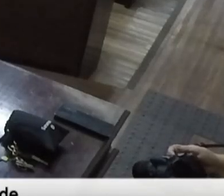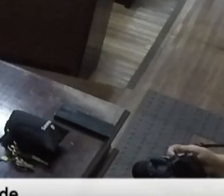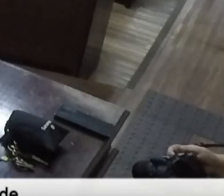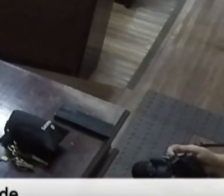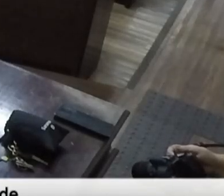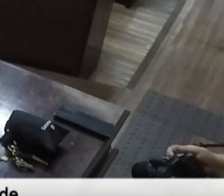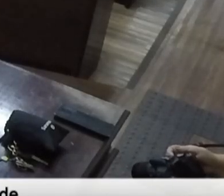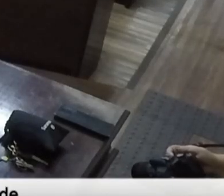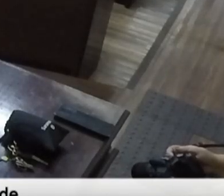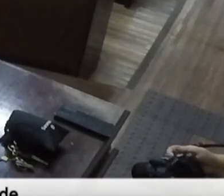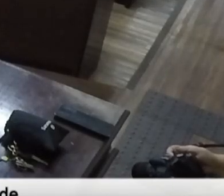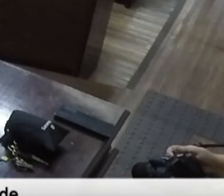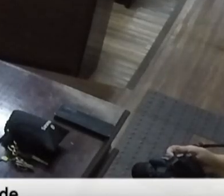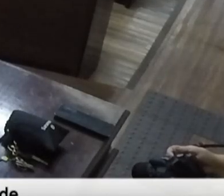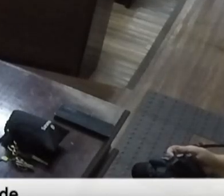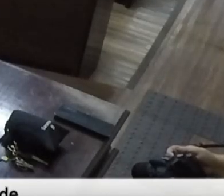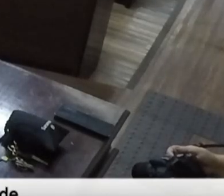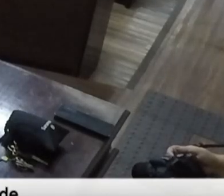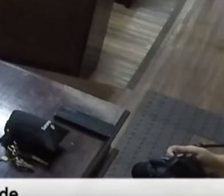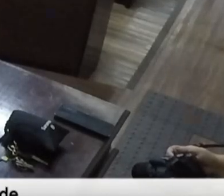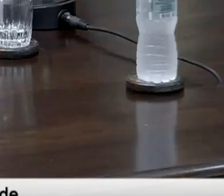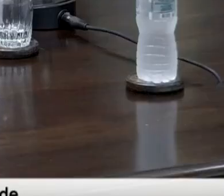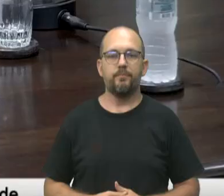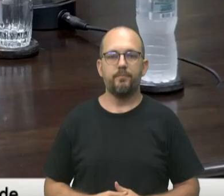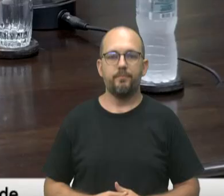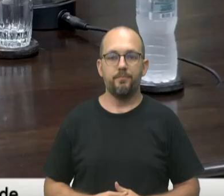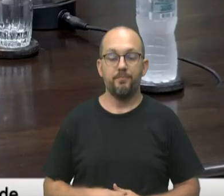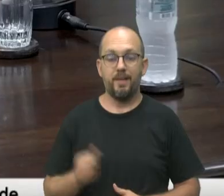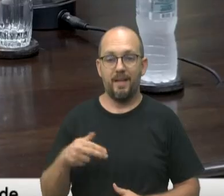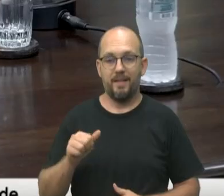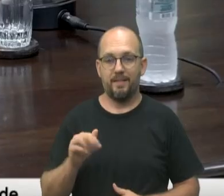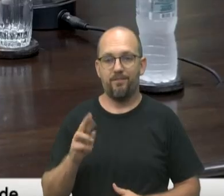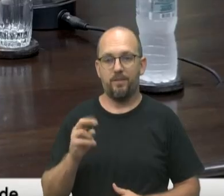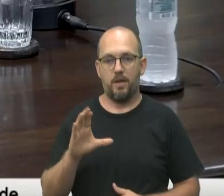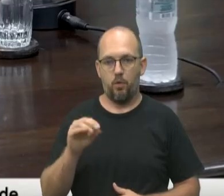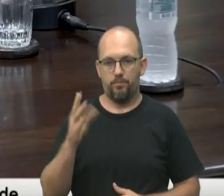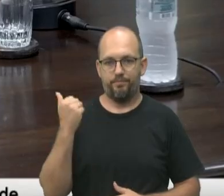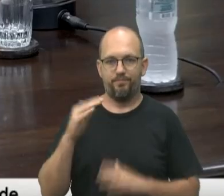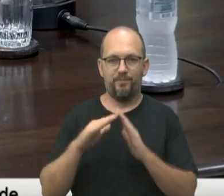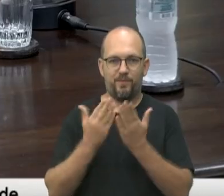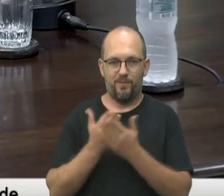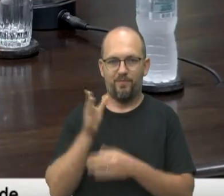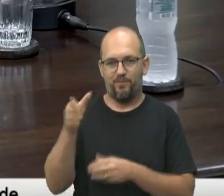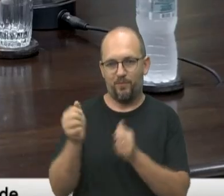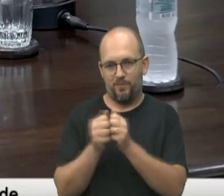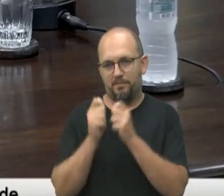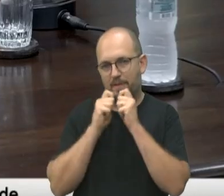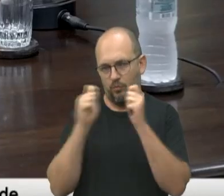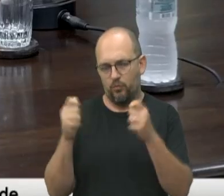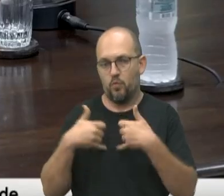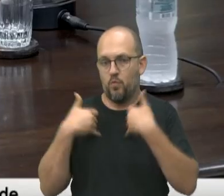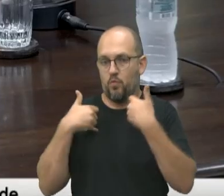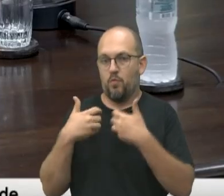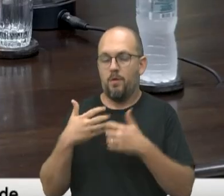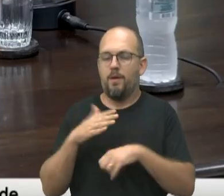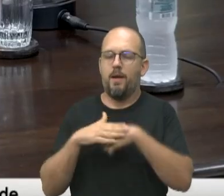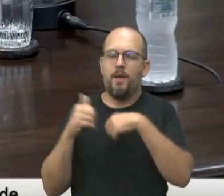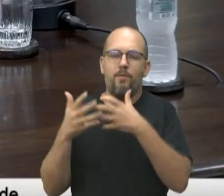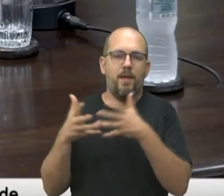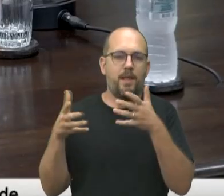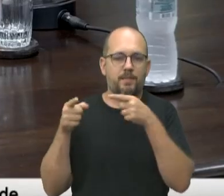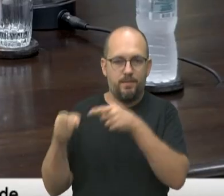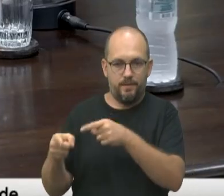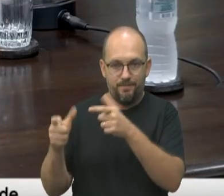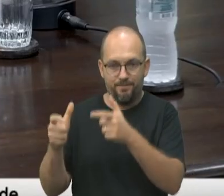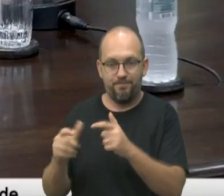né, Bárbara, algumas vezes, e eu tenho um orgulho e um carinho muito grande. E o mais